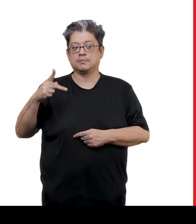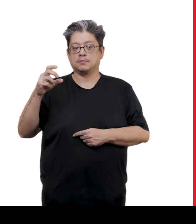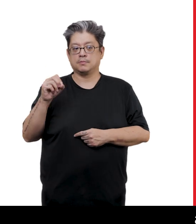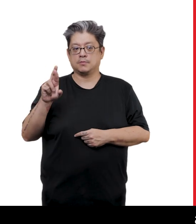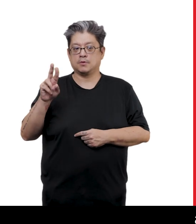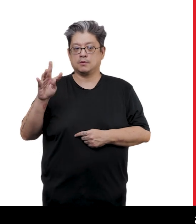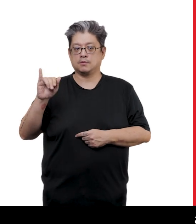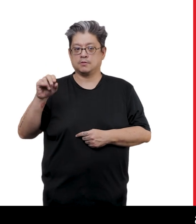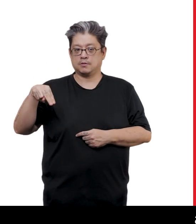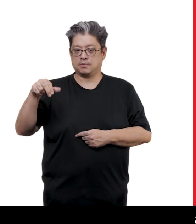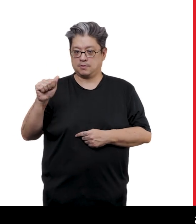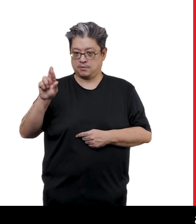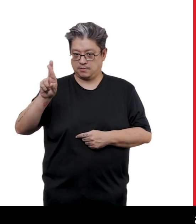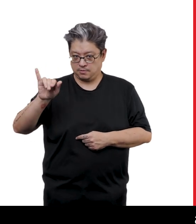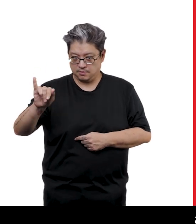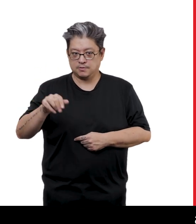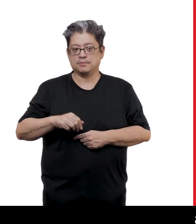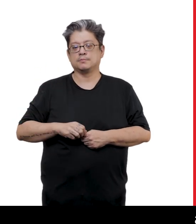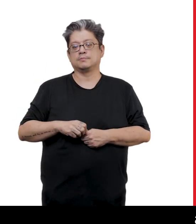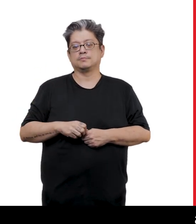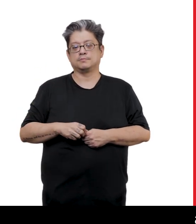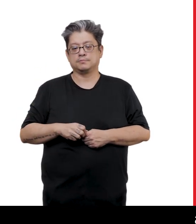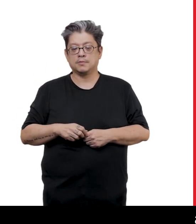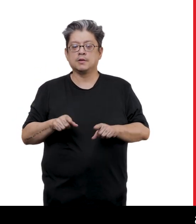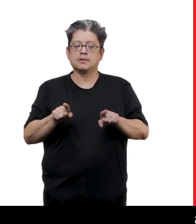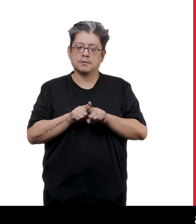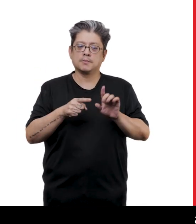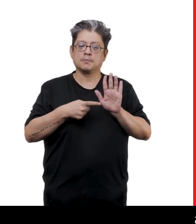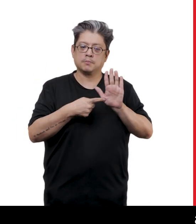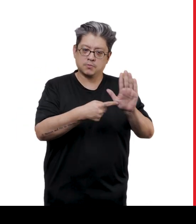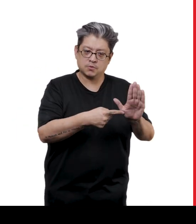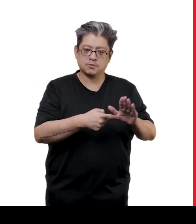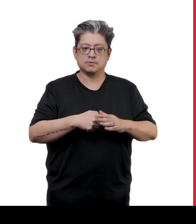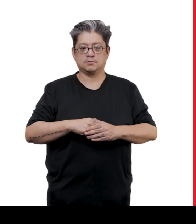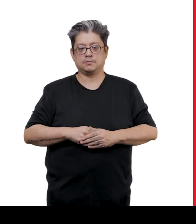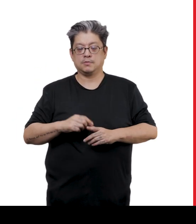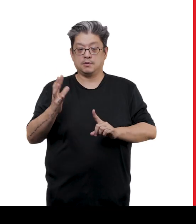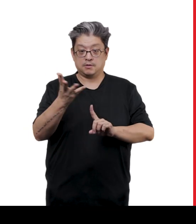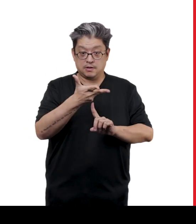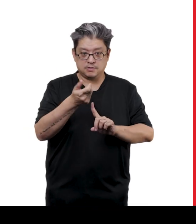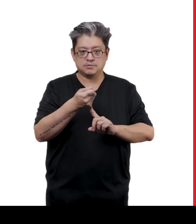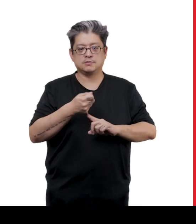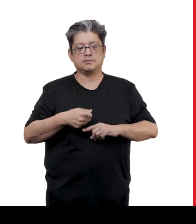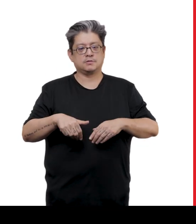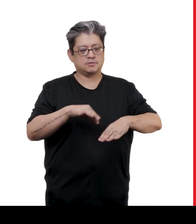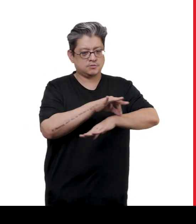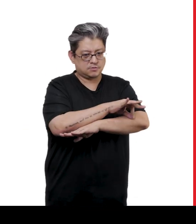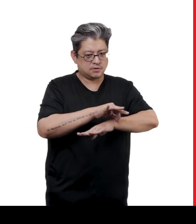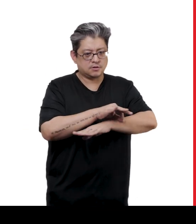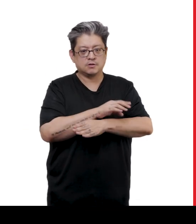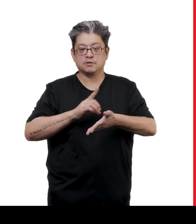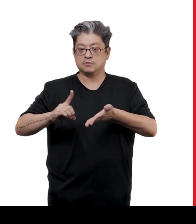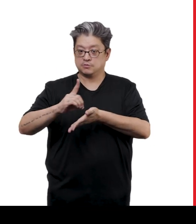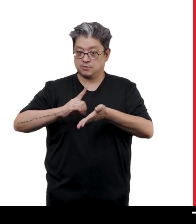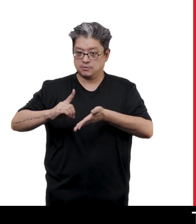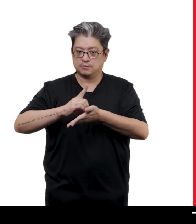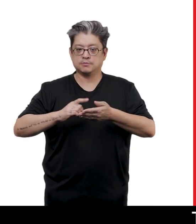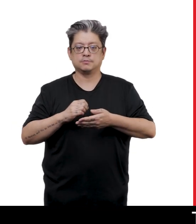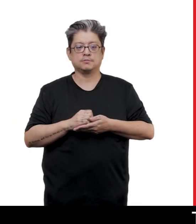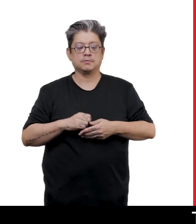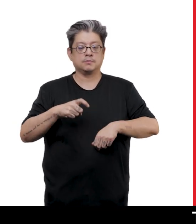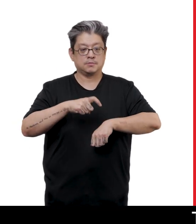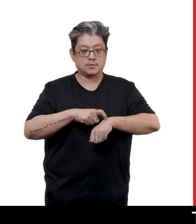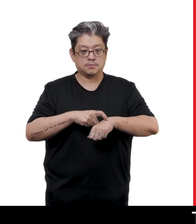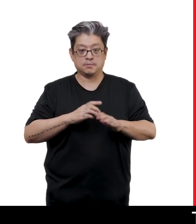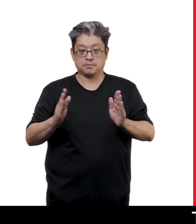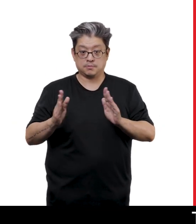Portinari, além de exposições pioneiras dedicadas à fotografia, à arquitetura e ao design. Também